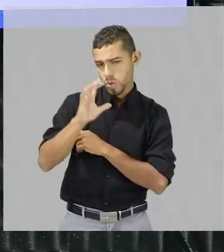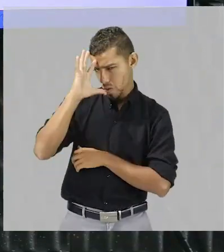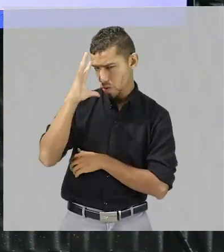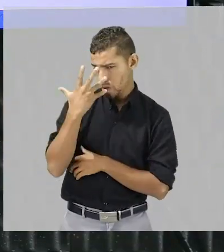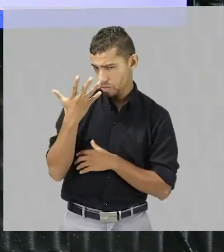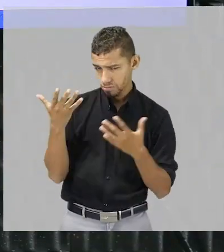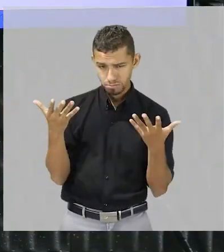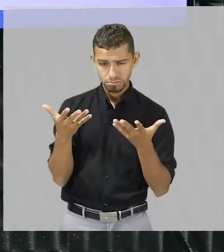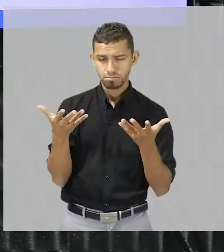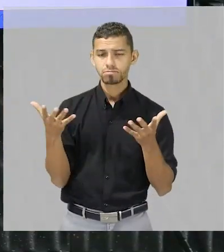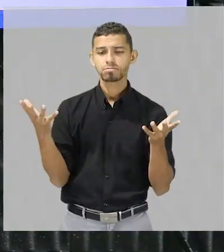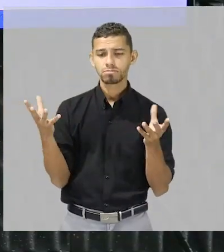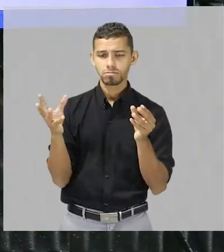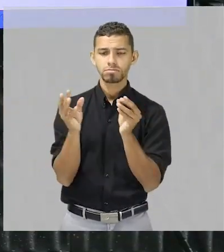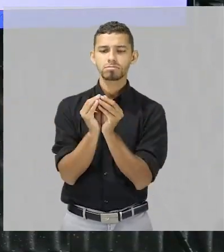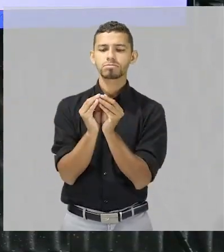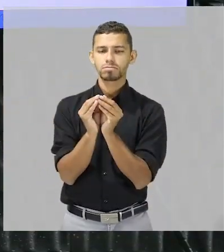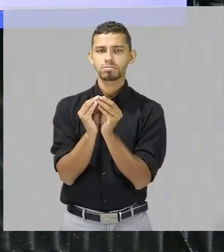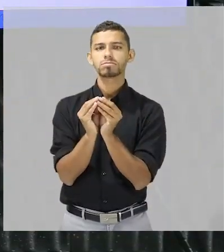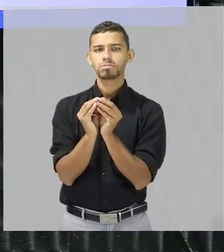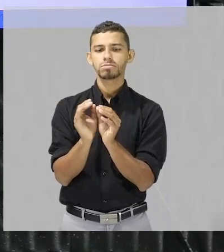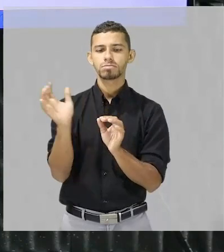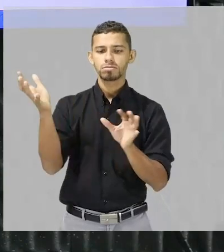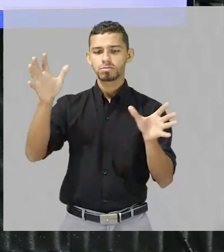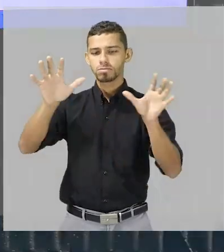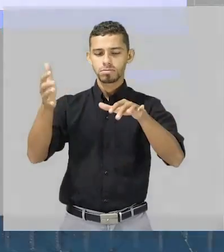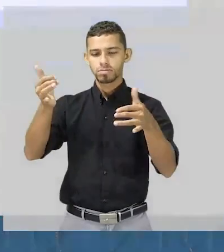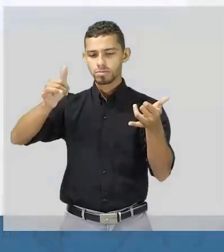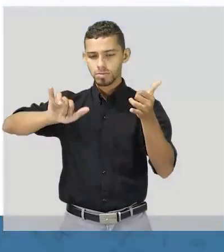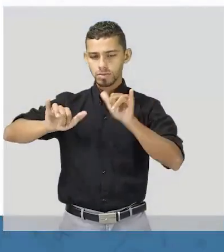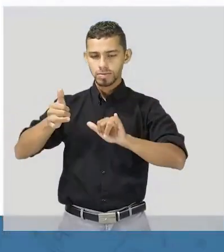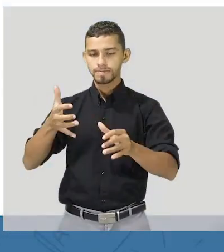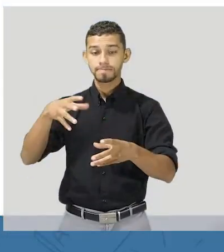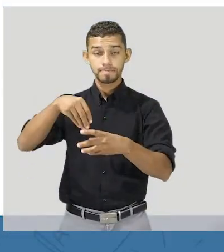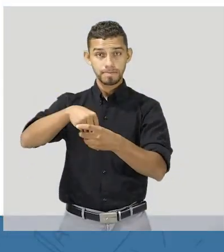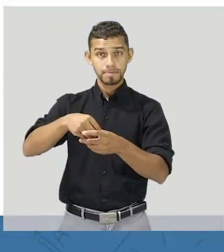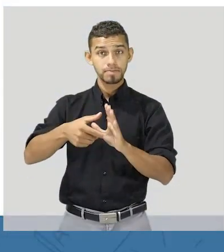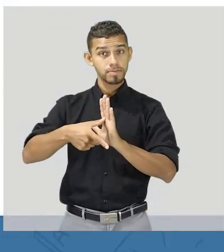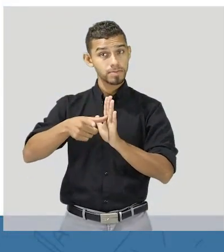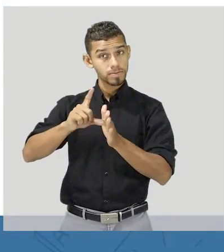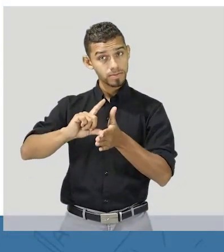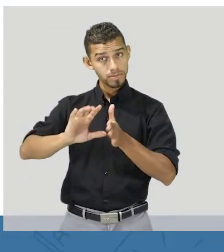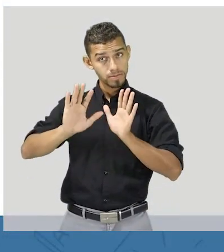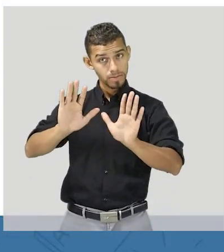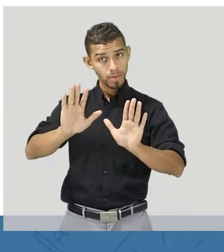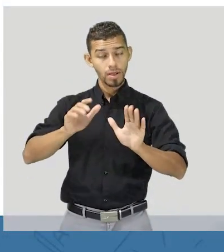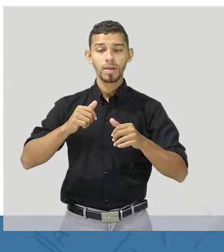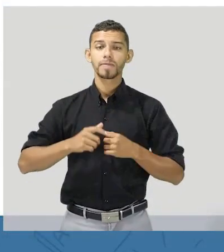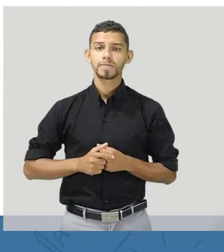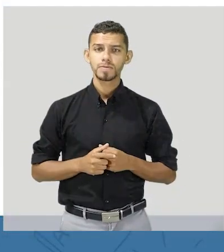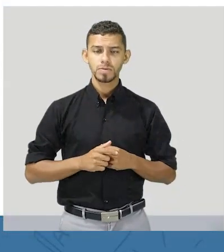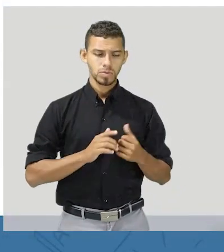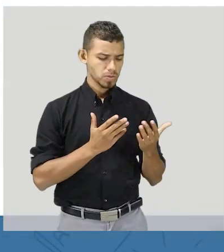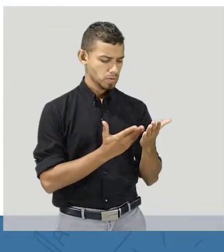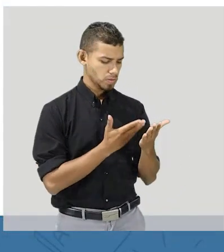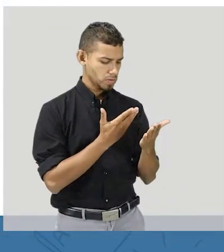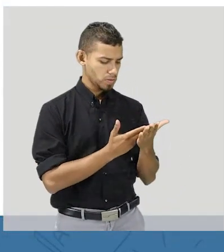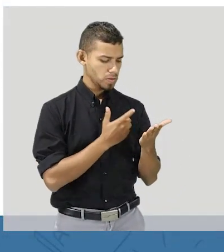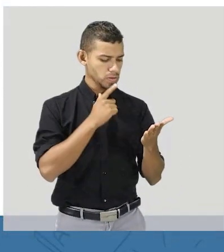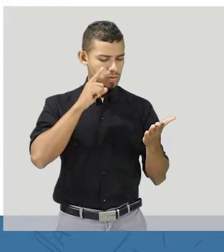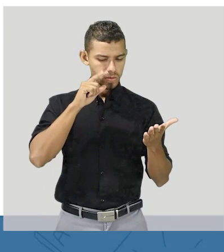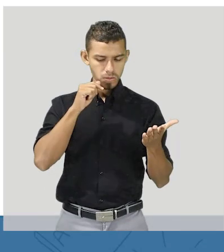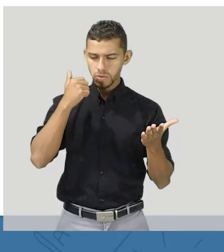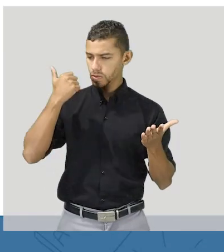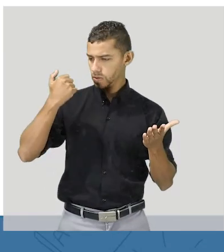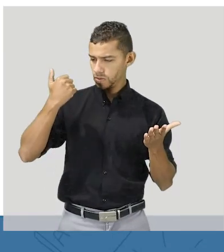possíveis relacionadas às funções orgânicas. Antes de iniciarmos o vídeo, turminha, caderno, lápis, caneta, borracha, para você fazer